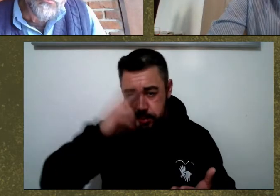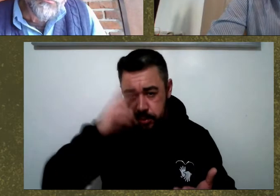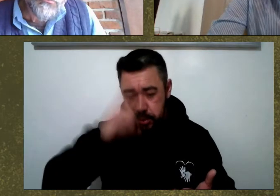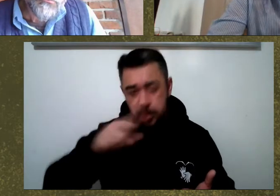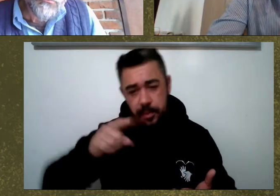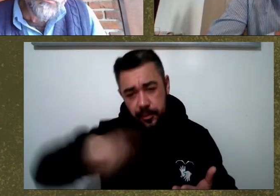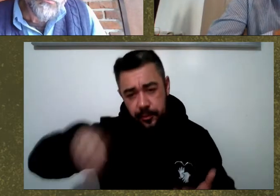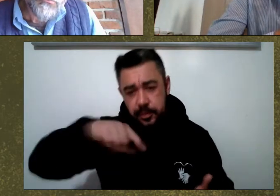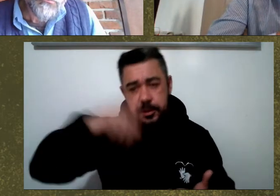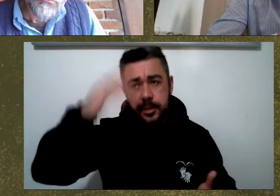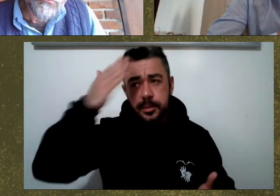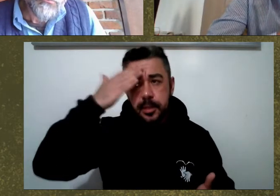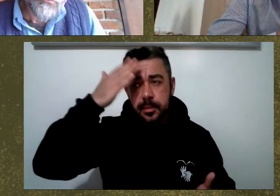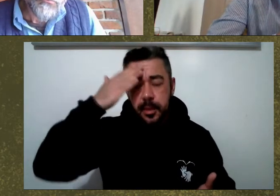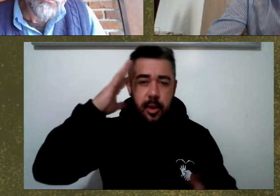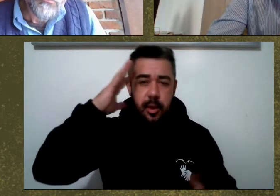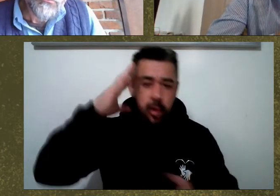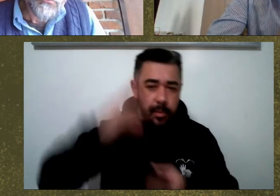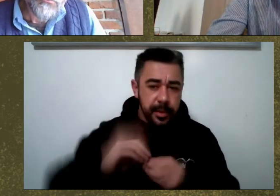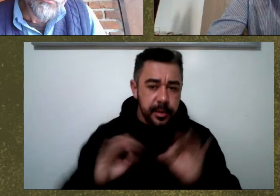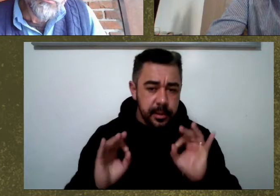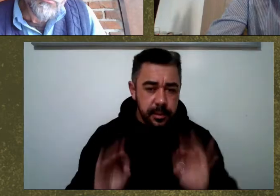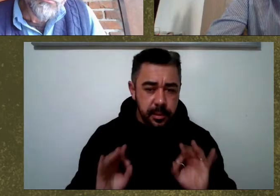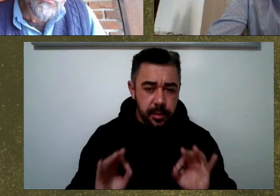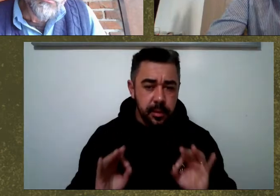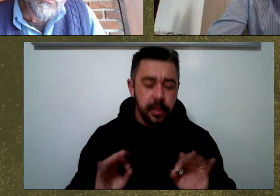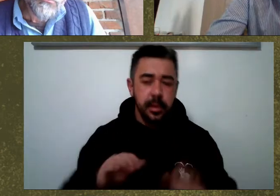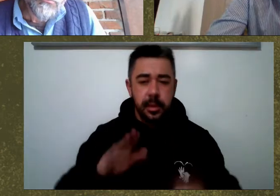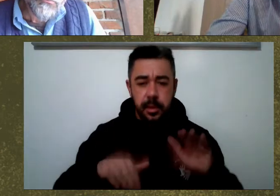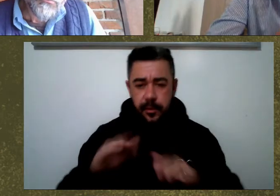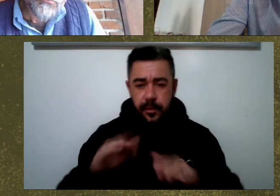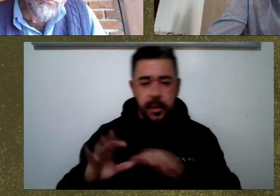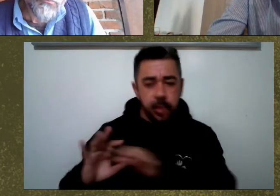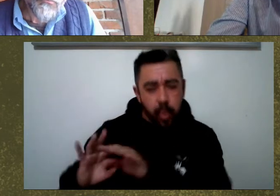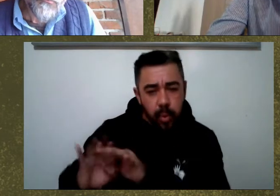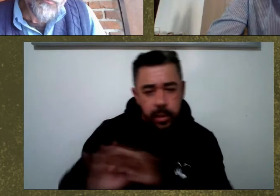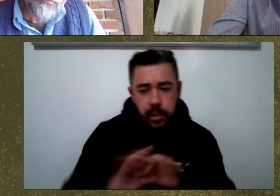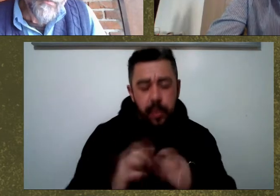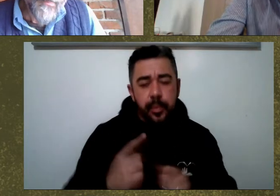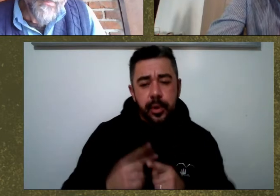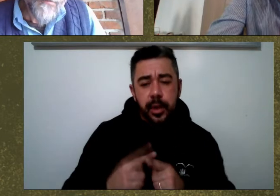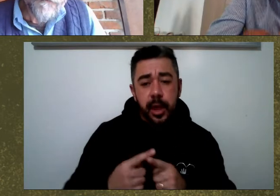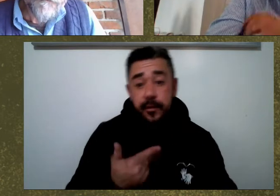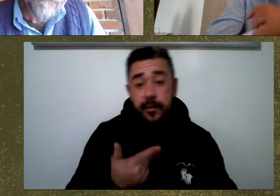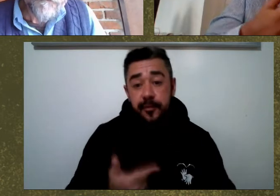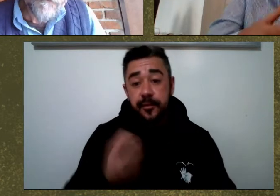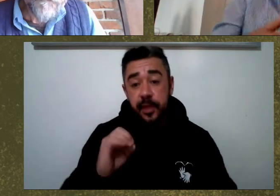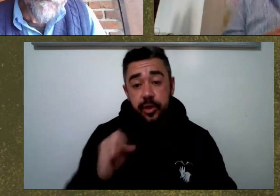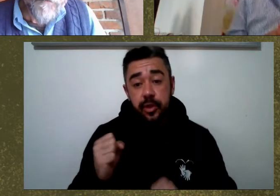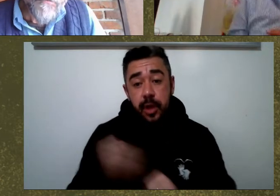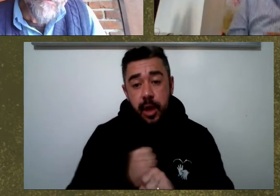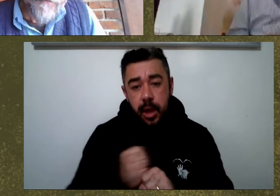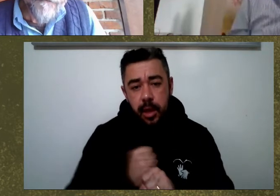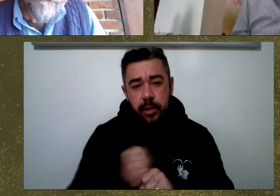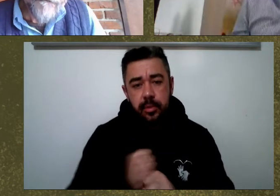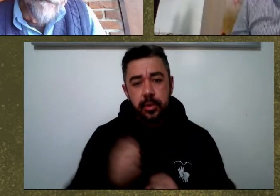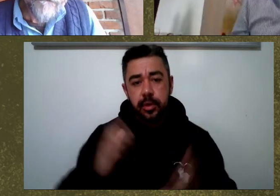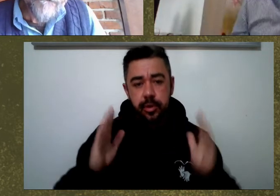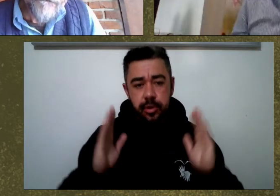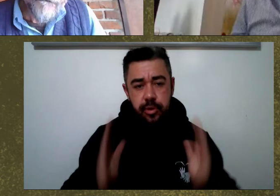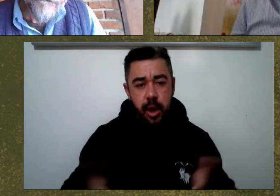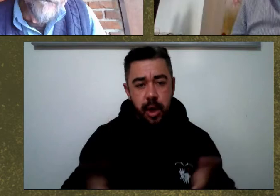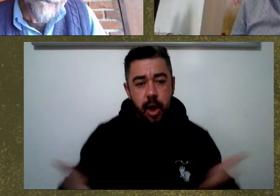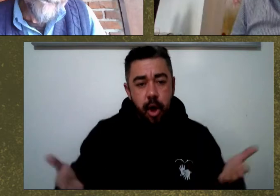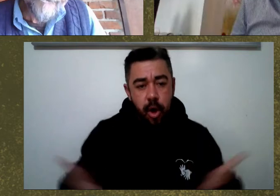também entendam talvez o contexto, porque é que há 20 anos... porque hoje falamos todos